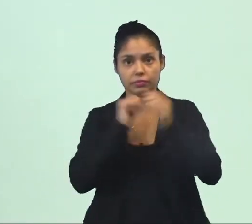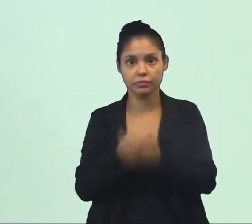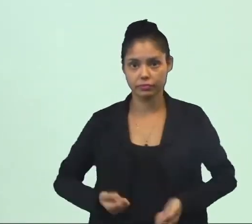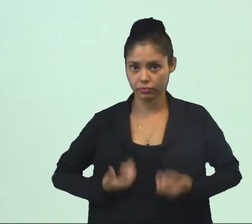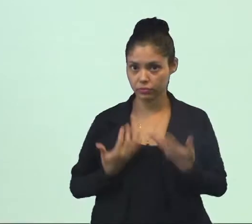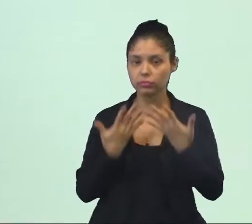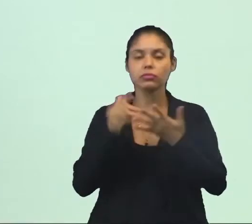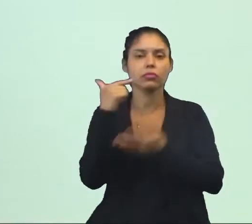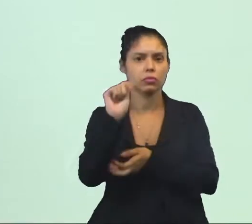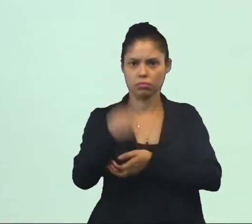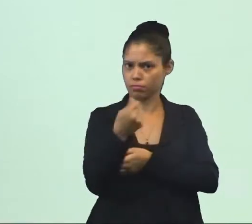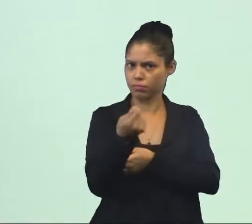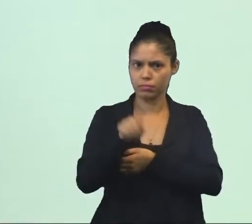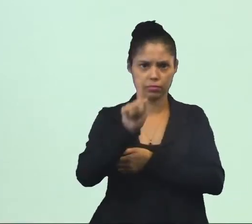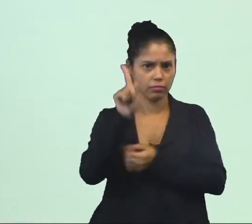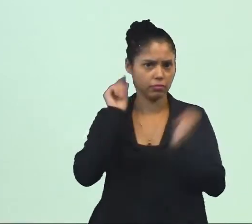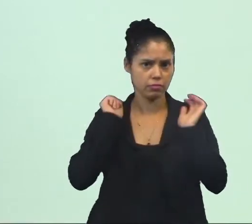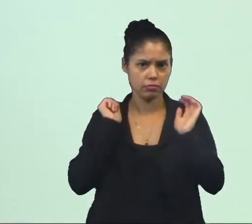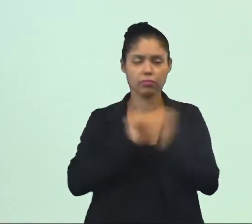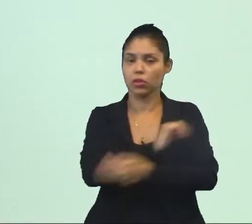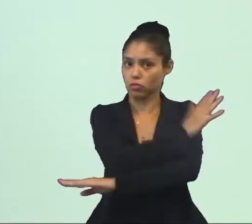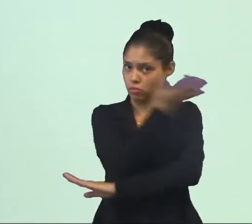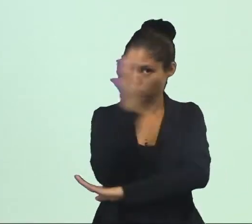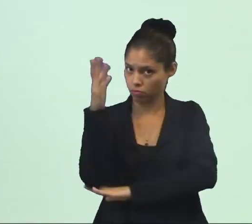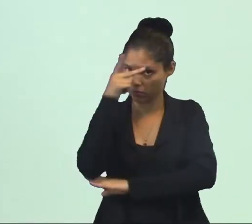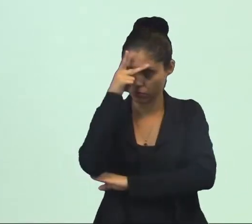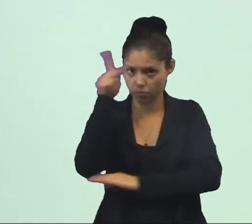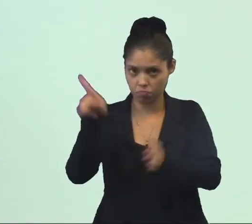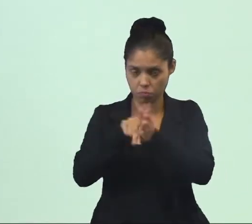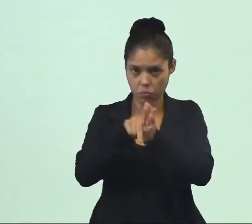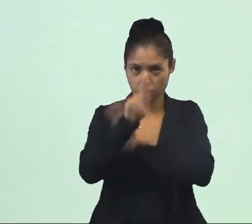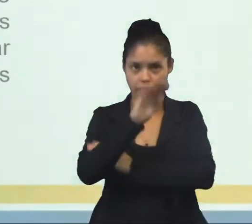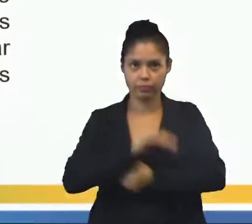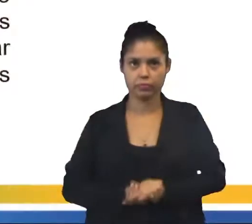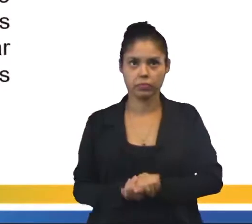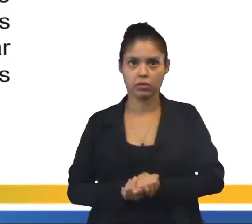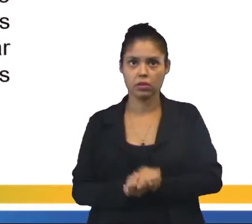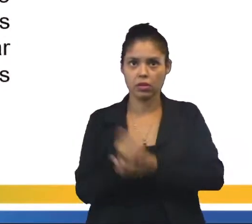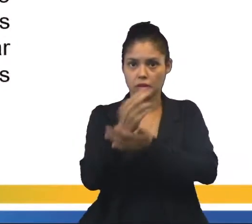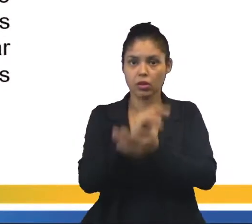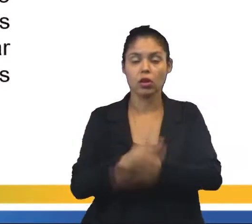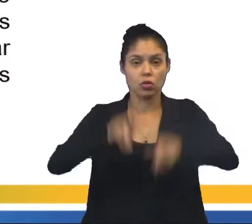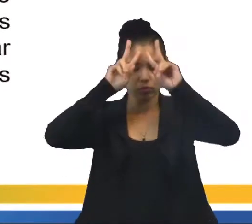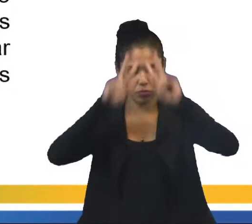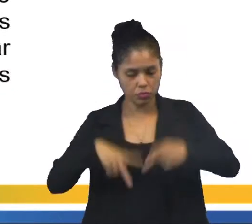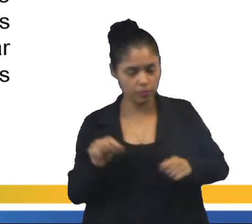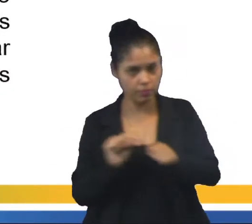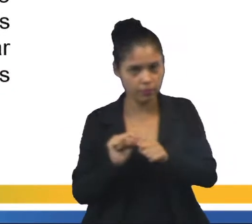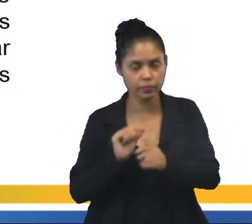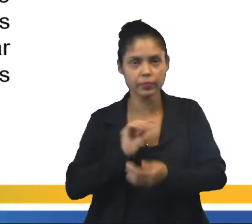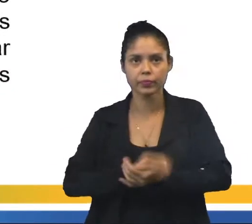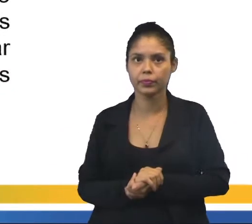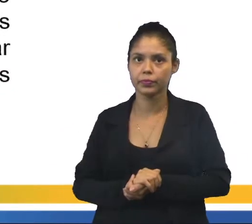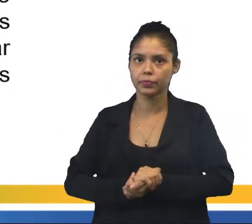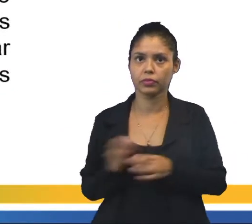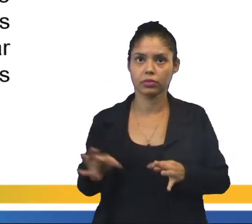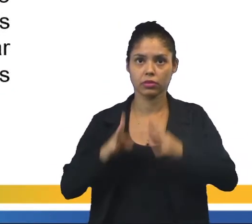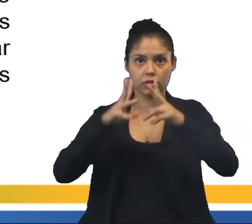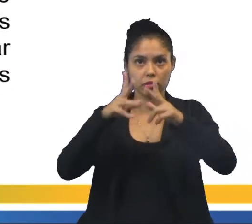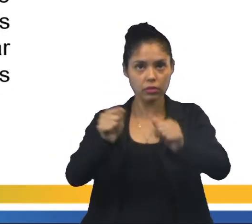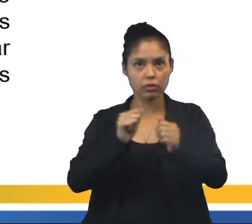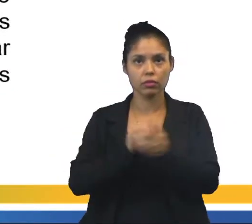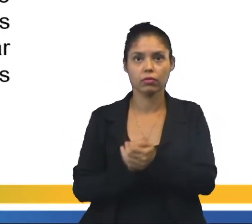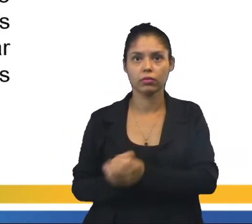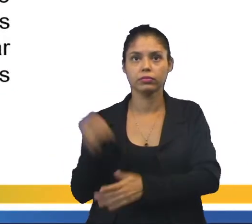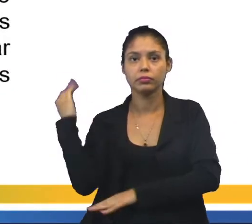para acontecer o trovão, então isso é o som da natureza. Os sons artificiais humanizados, a todos os sons